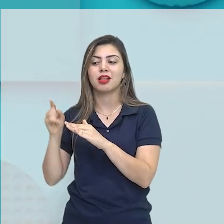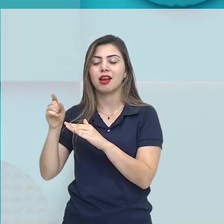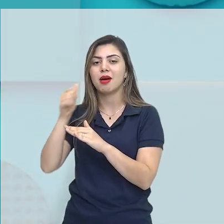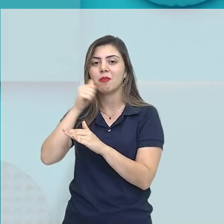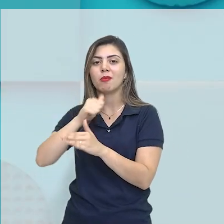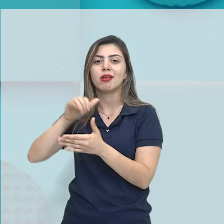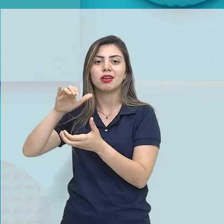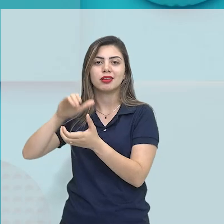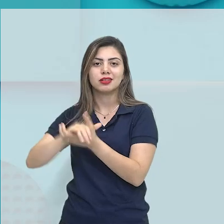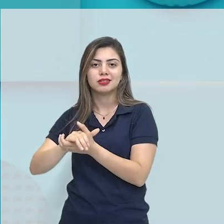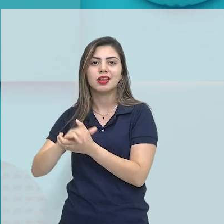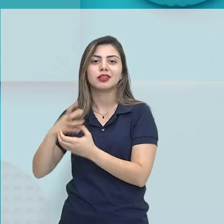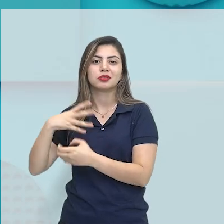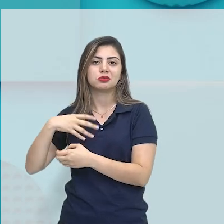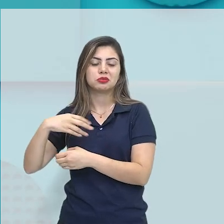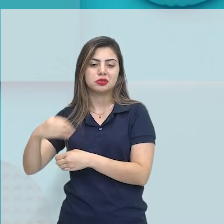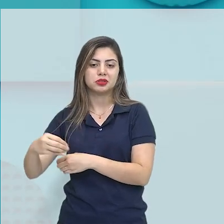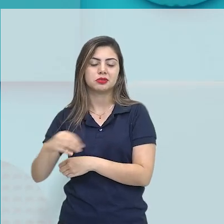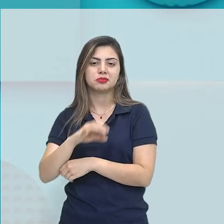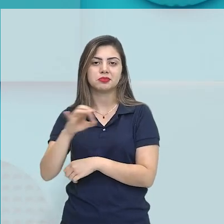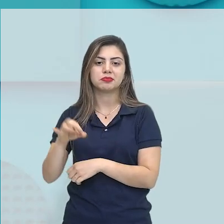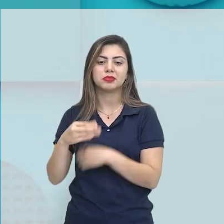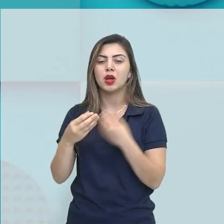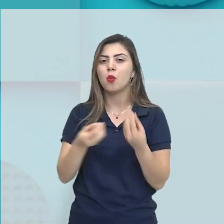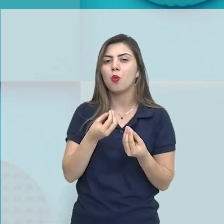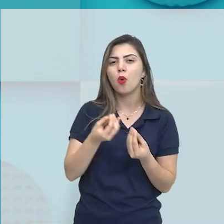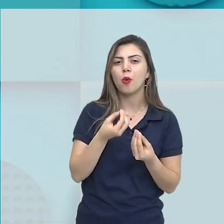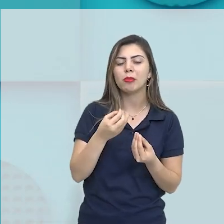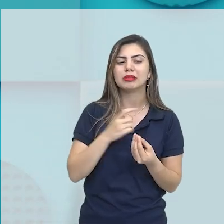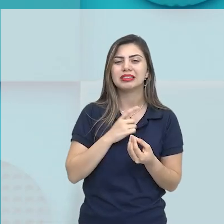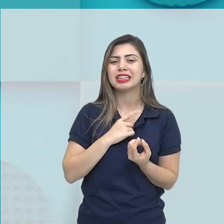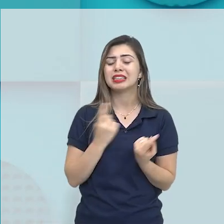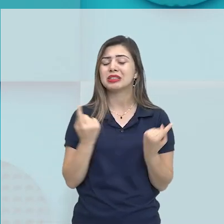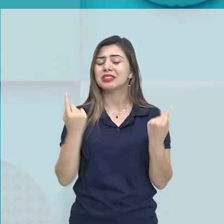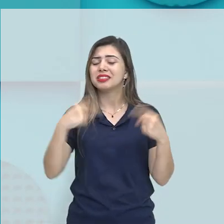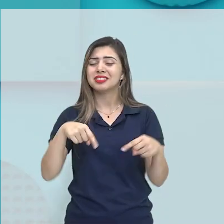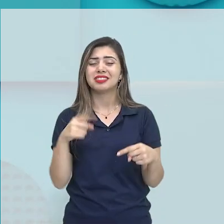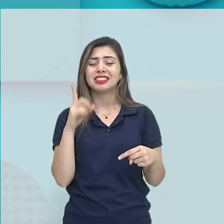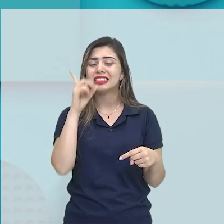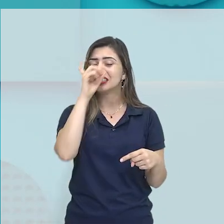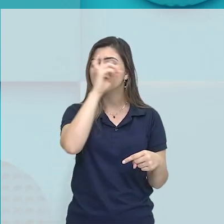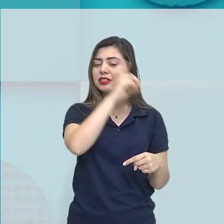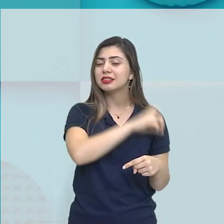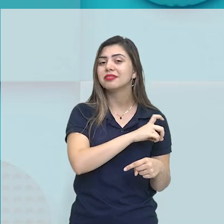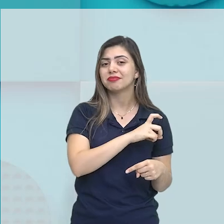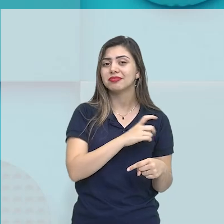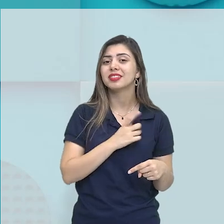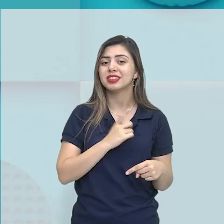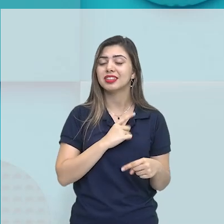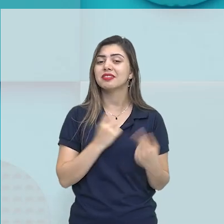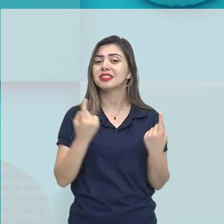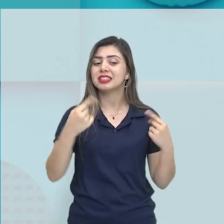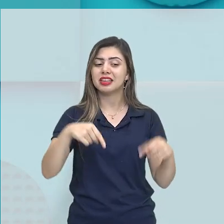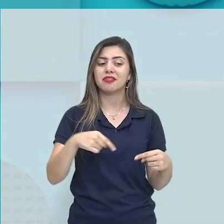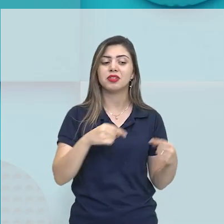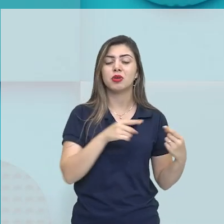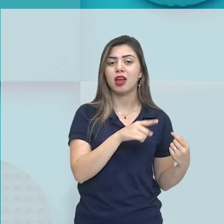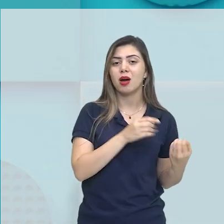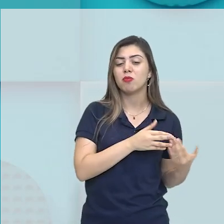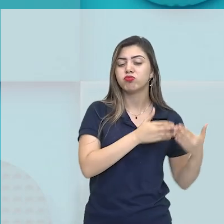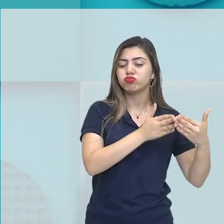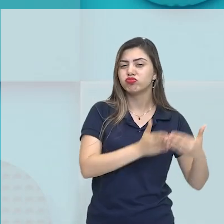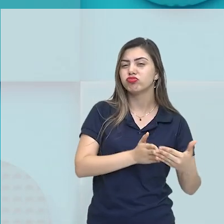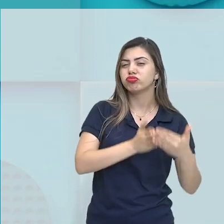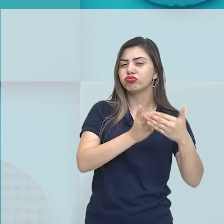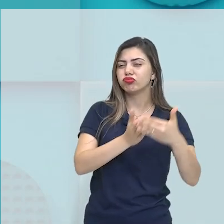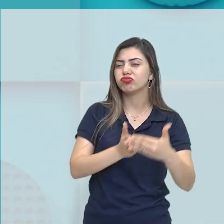sua esposa, e então ele enfrenta, né, uma série de coisas no decorrer dessa viagem que ele faz